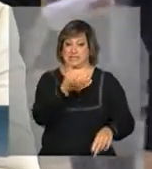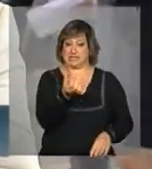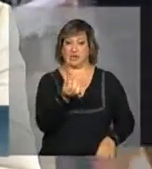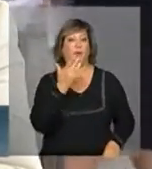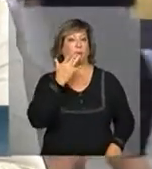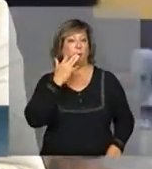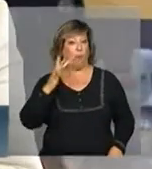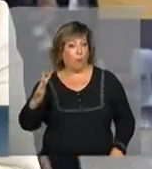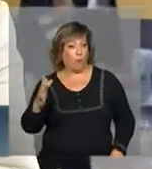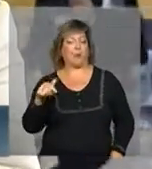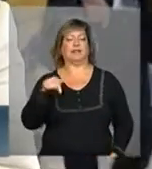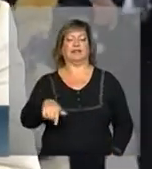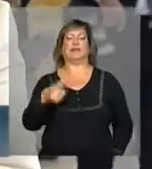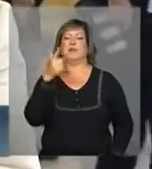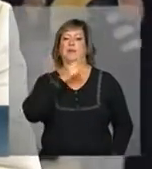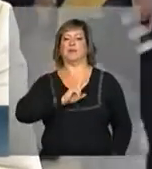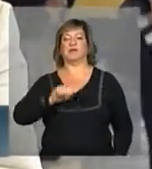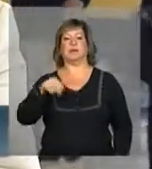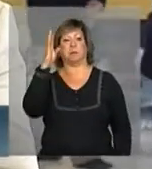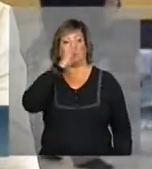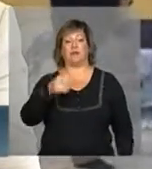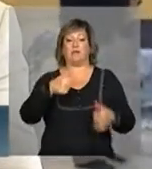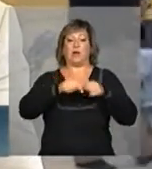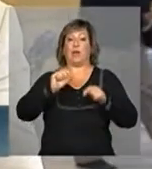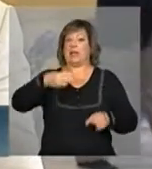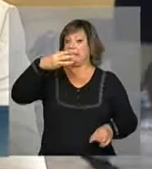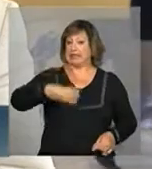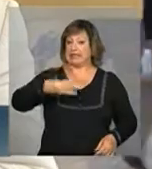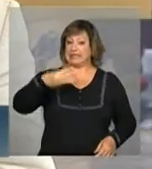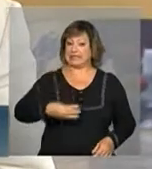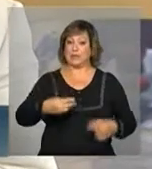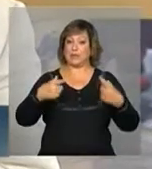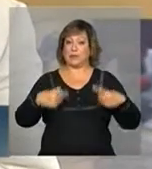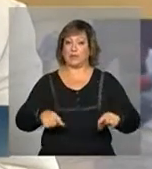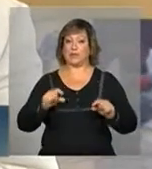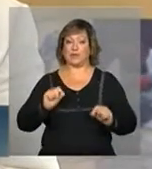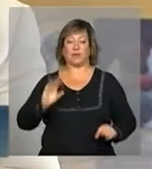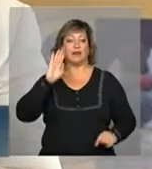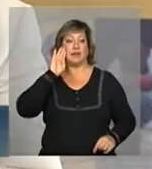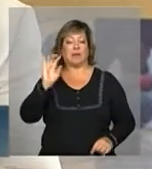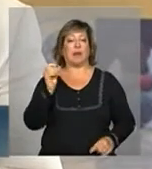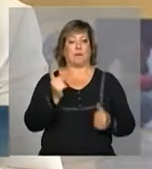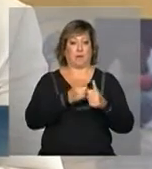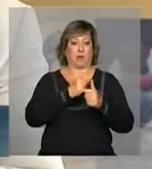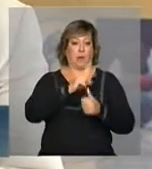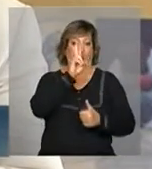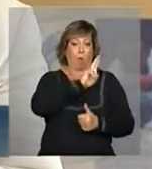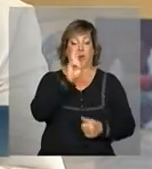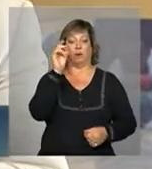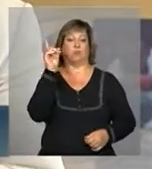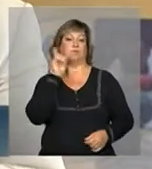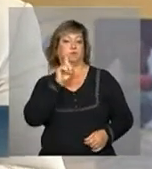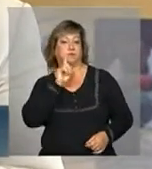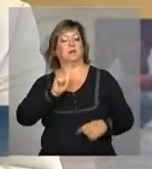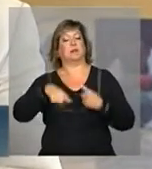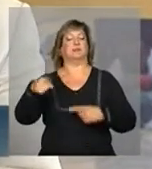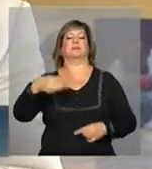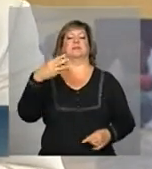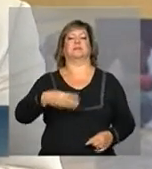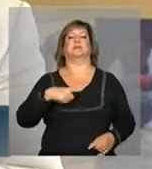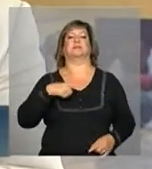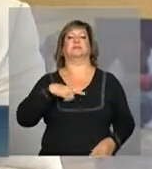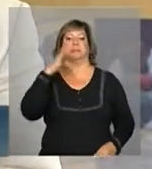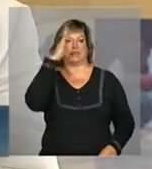de ouro. Com esse resultado, o Brasil ficou na terceira posição, atrás apenas da Rússia e dos Estados Unidos. O governo